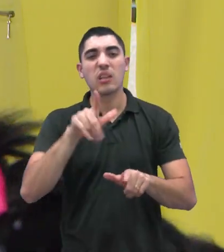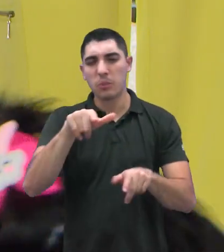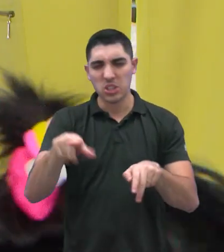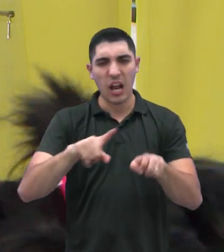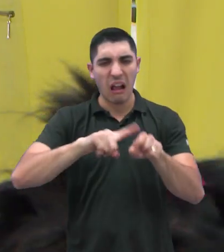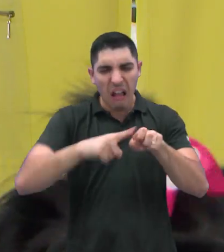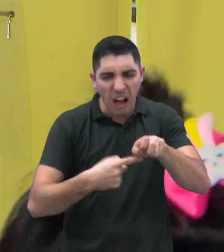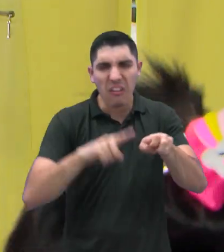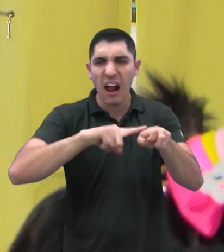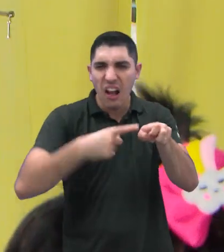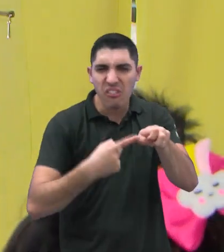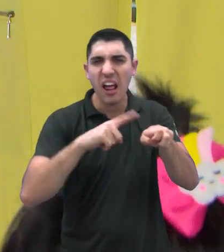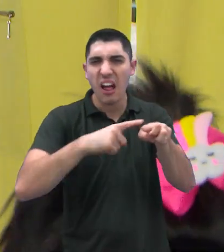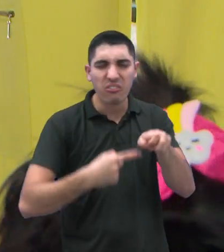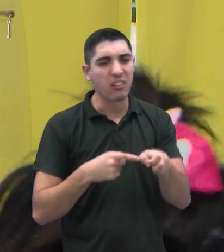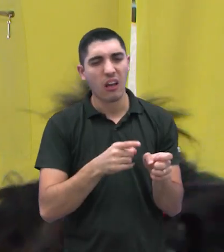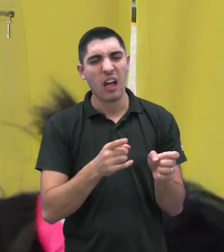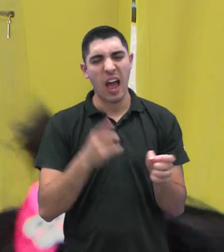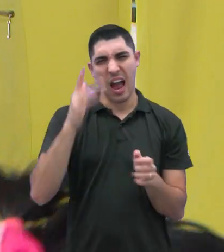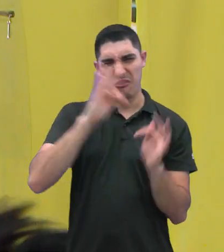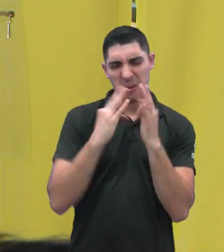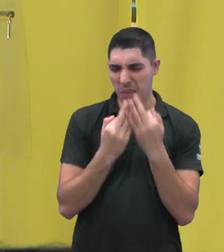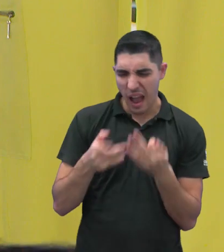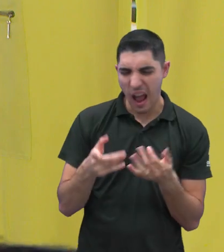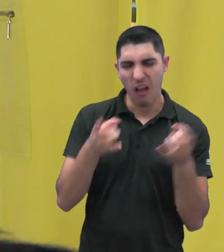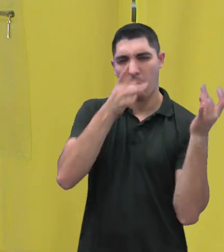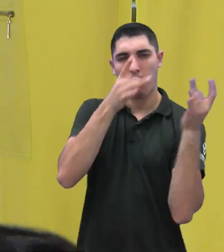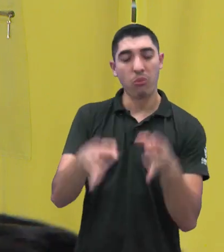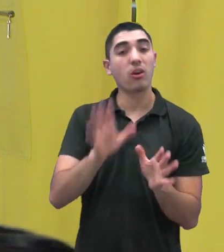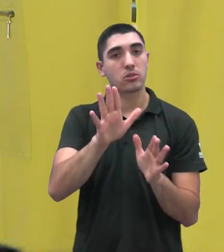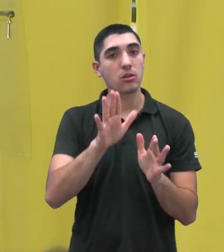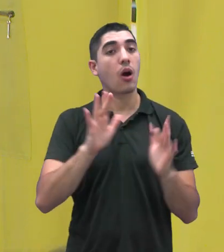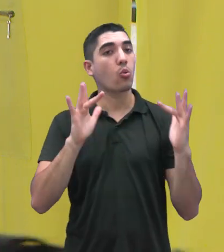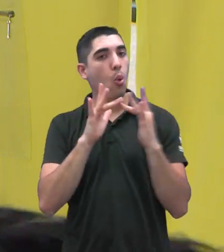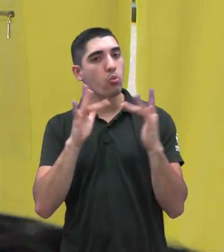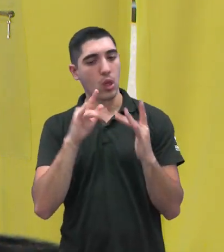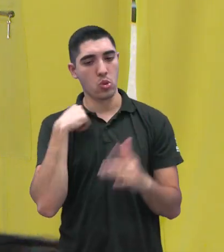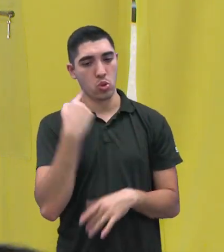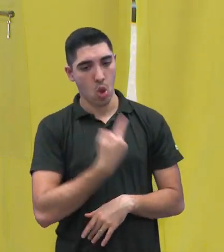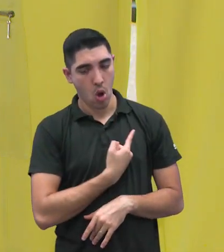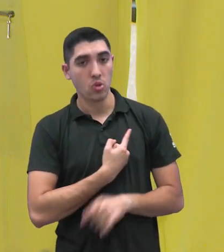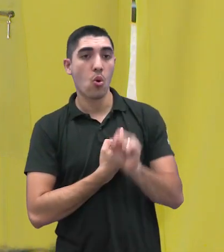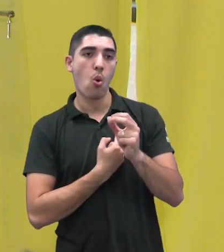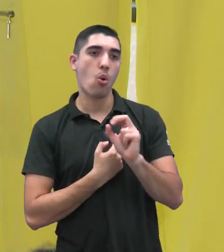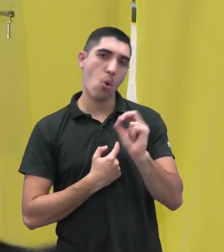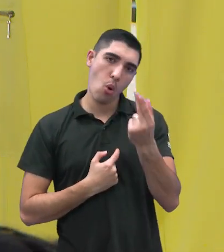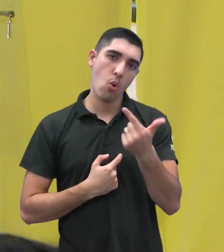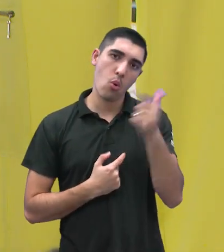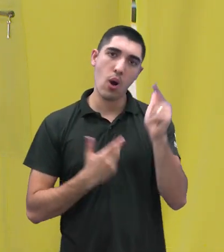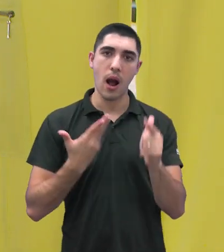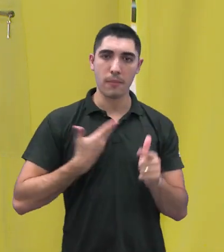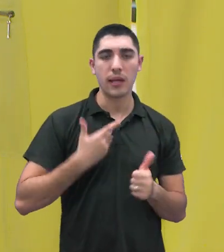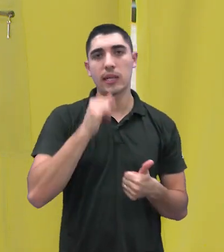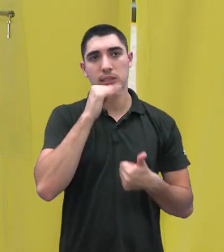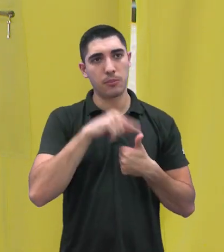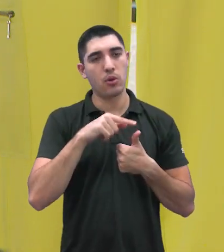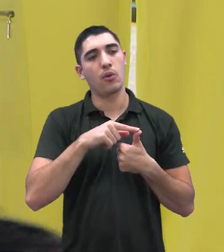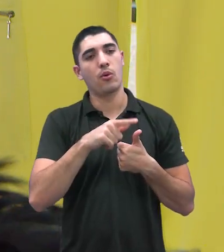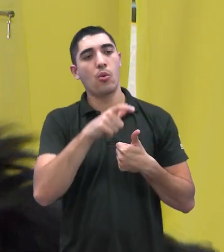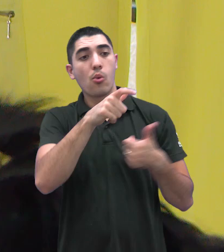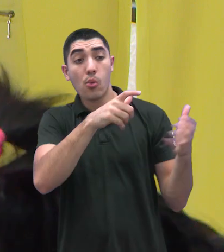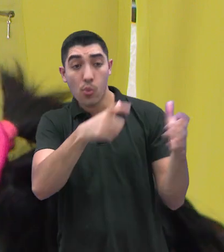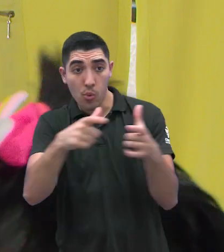cria o suficiente. E eles também entram em contato até com a gente, ou com amigos, e eles entram em contato com a gente, então a gente resgata de